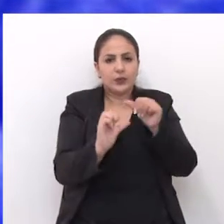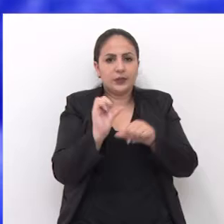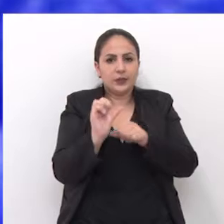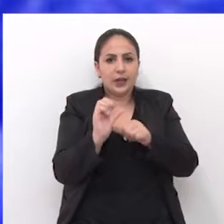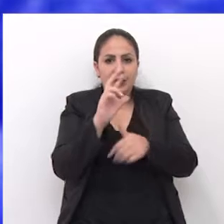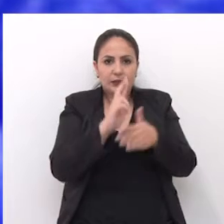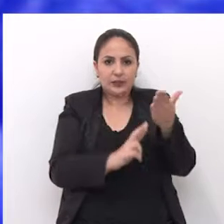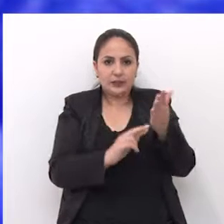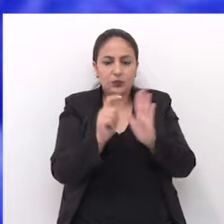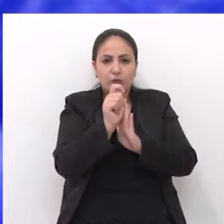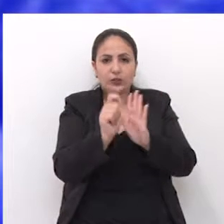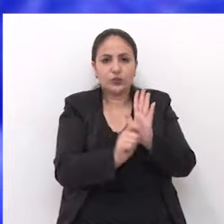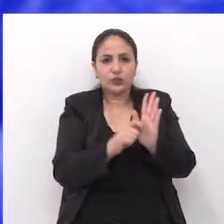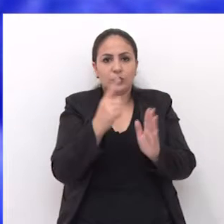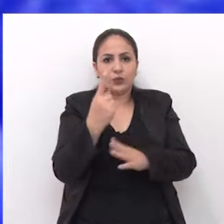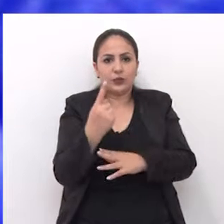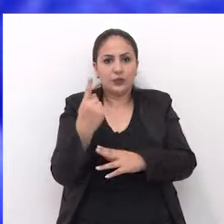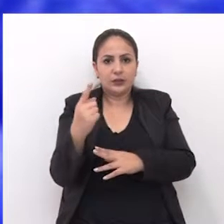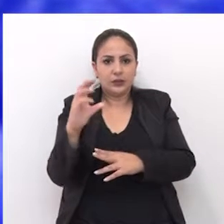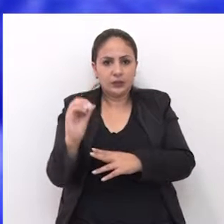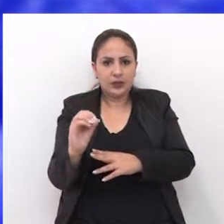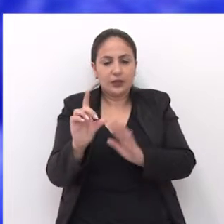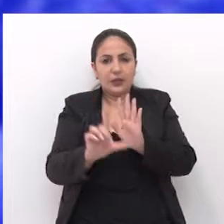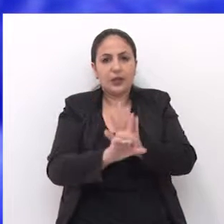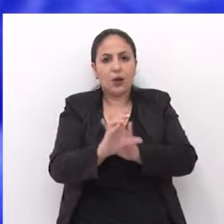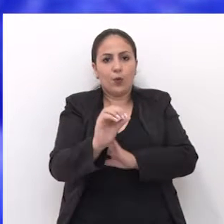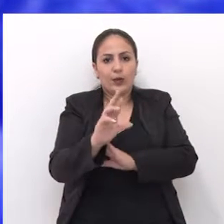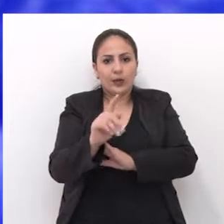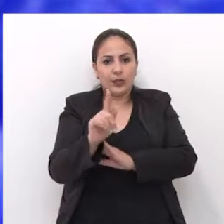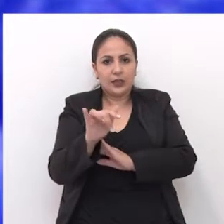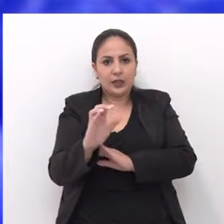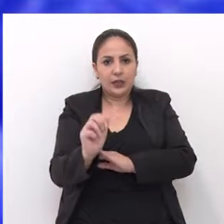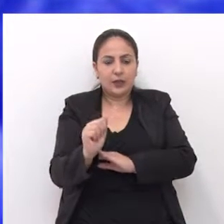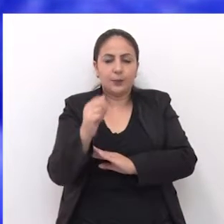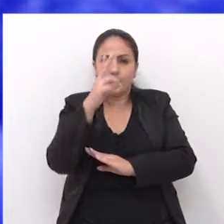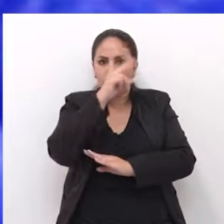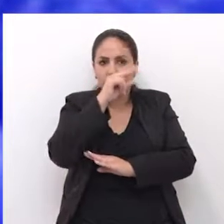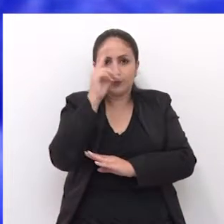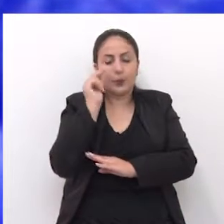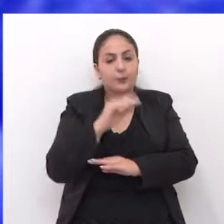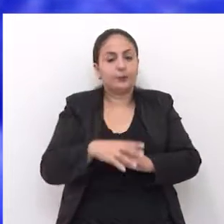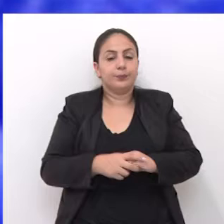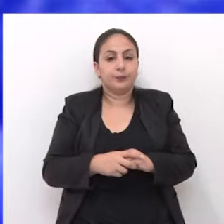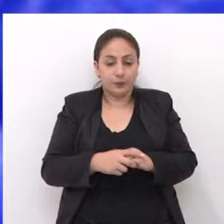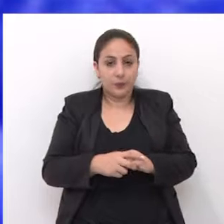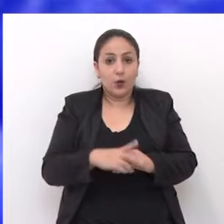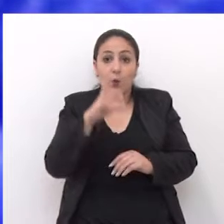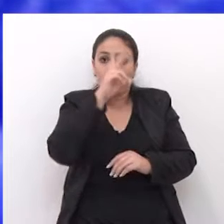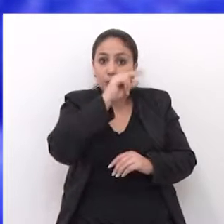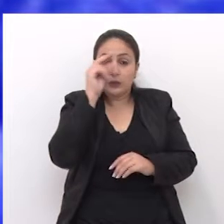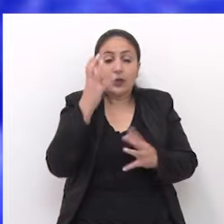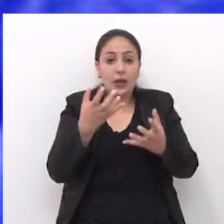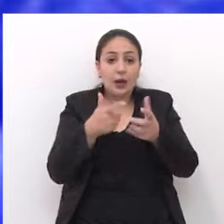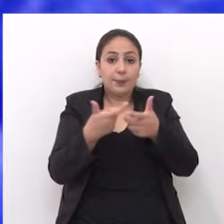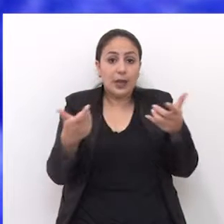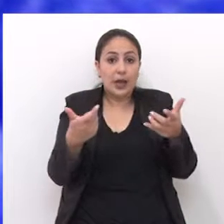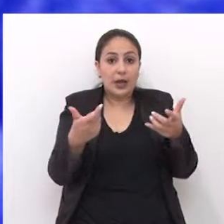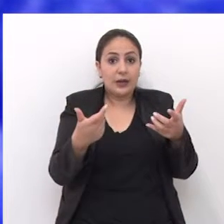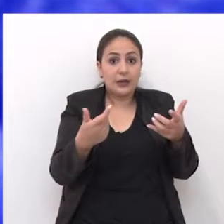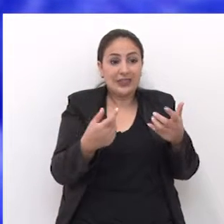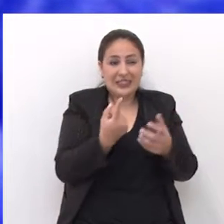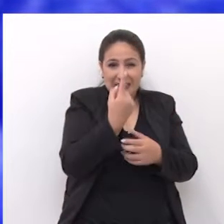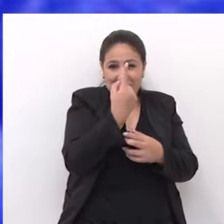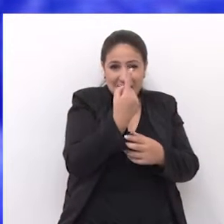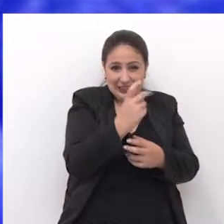a mudança na redação do artigo 110 da Lei Orgânica Municipal. O Poder Executivo quer ampliar de